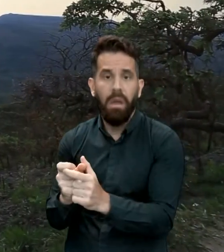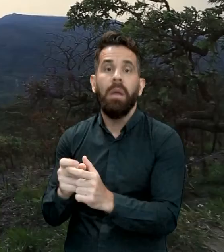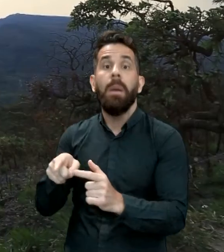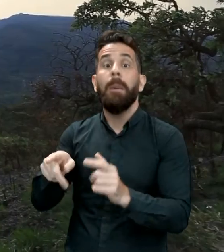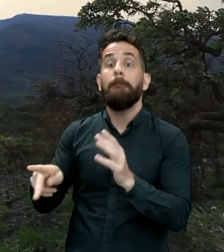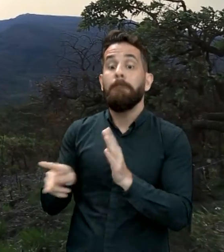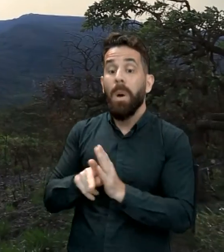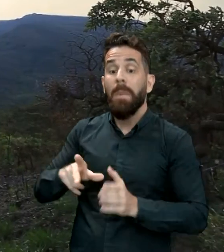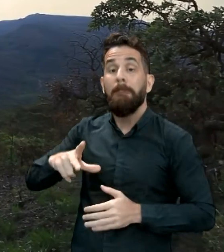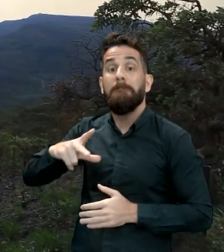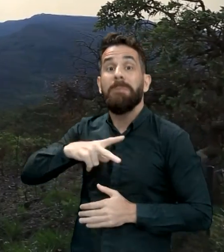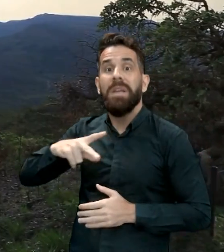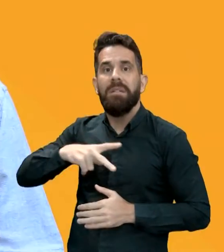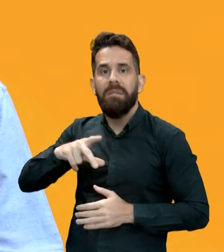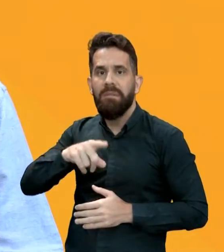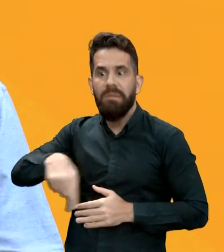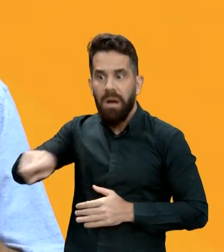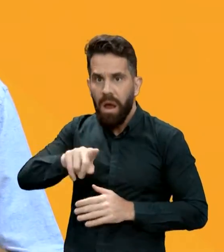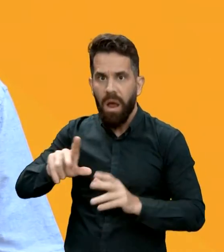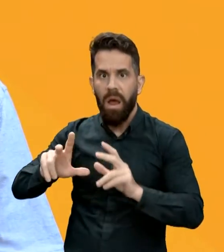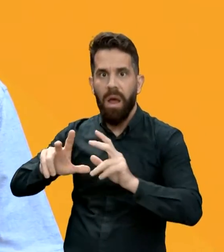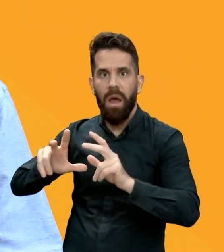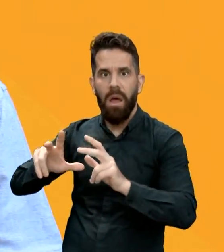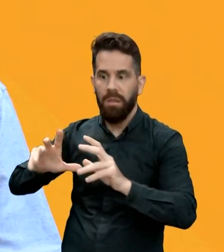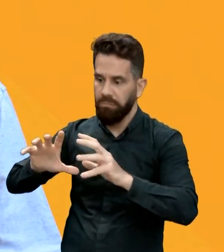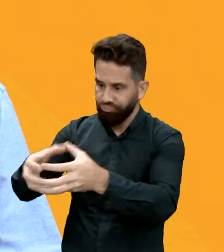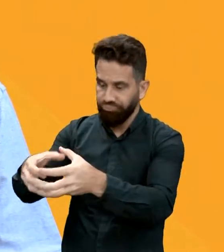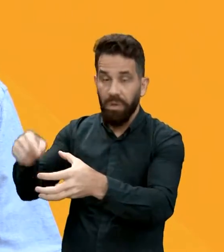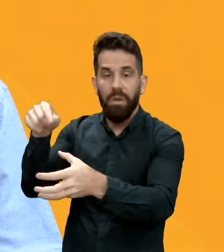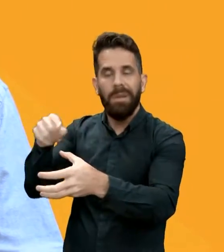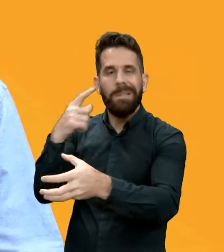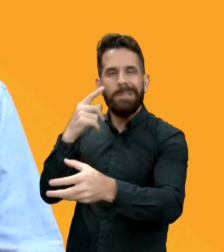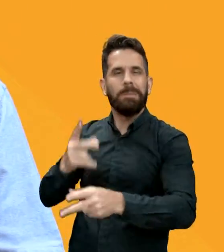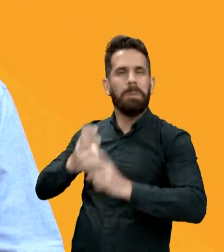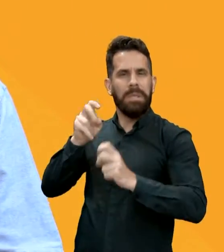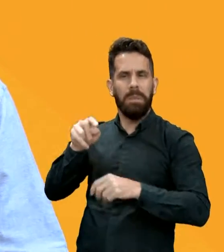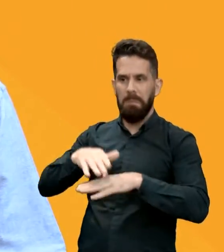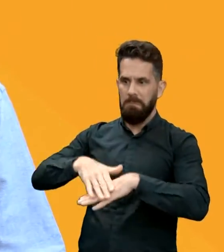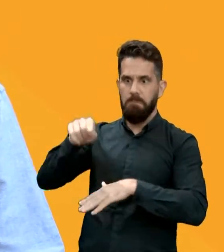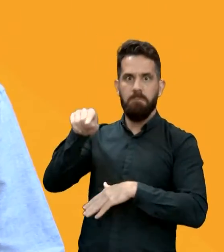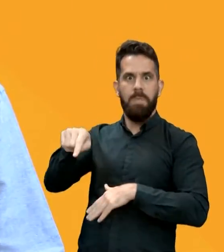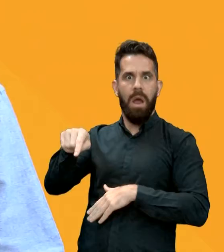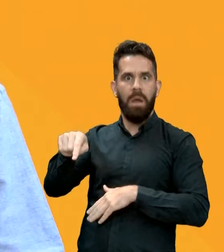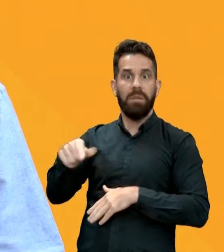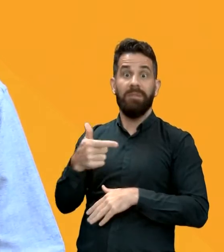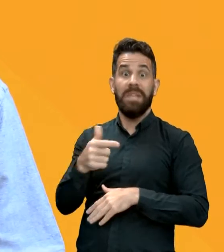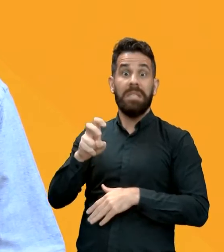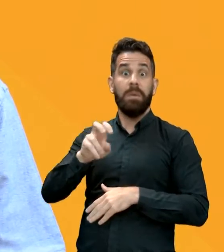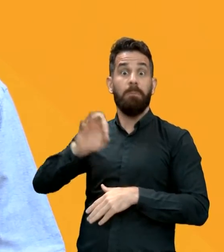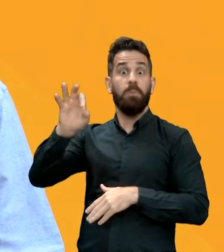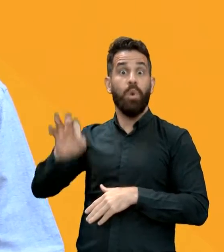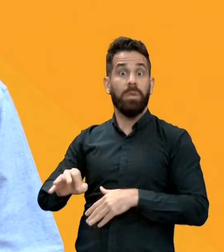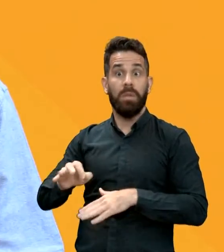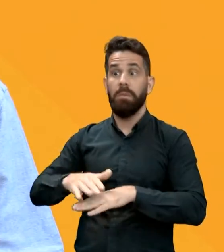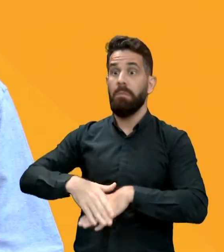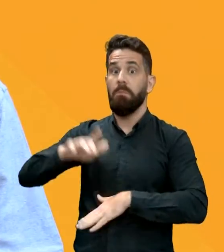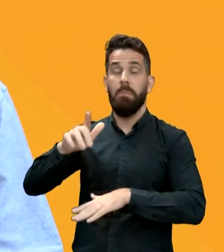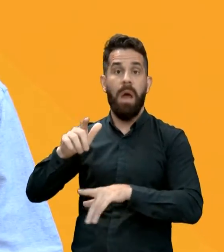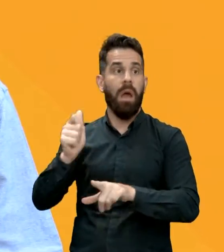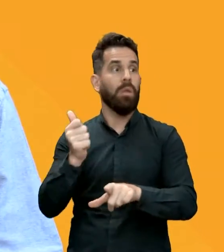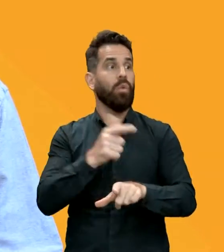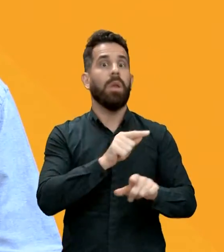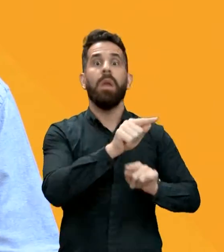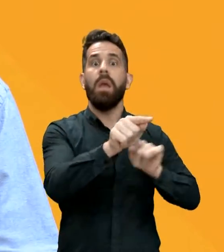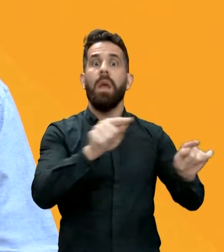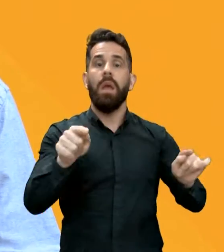protegidas o que nós percebemos é que essa proporção era muito mais alta ela chegou a ser 25% da distribuição de espécies